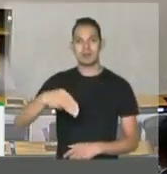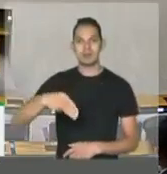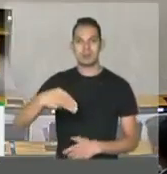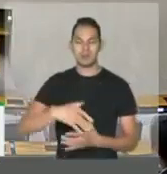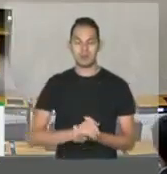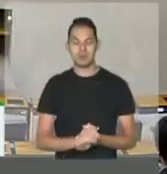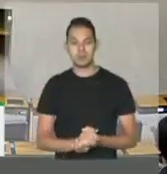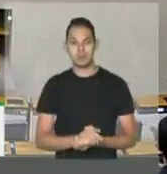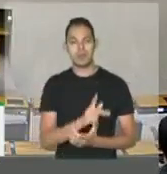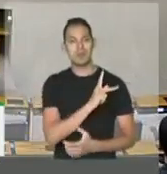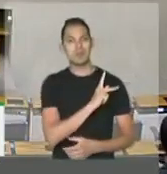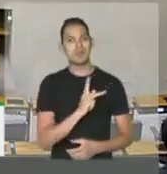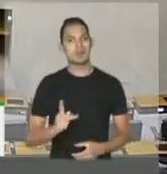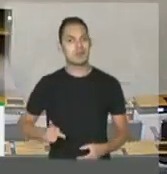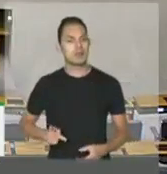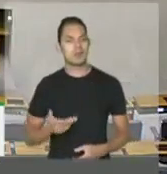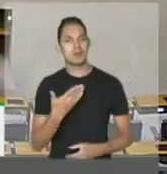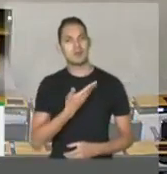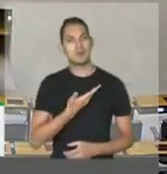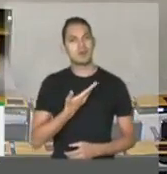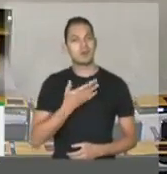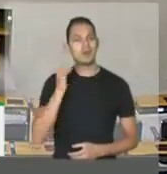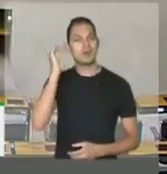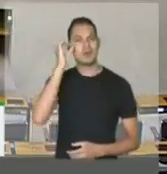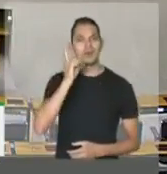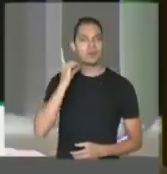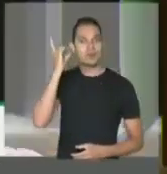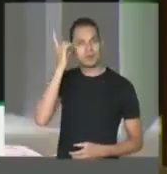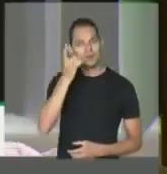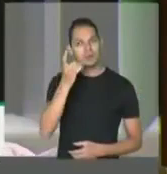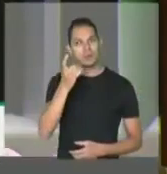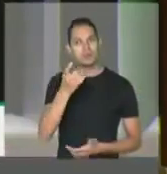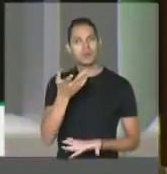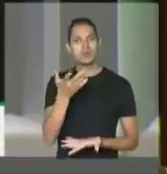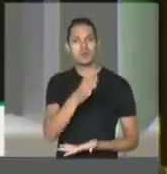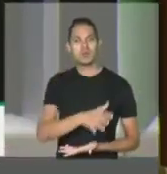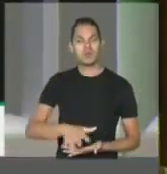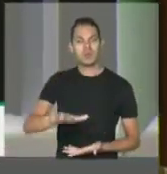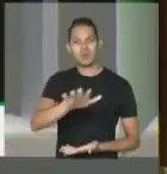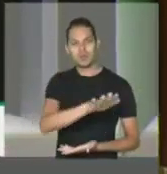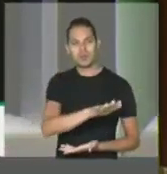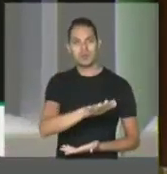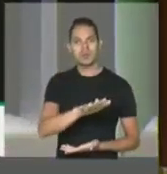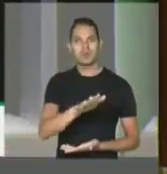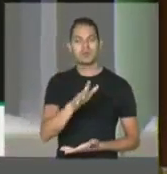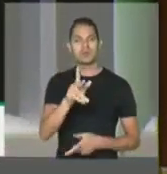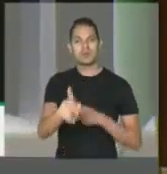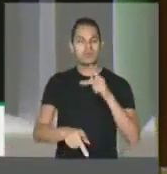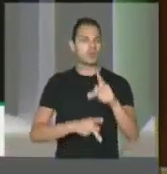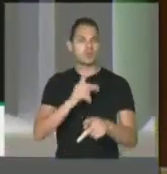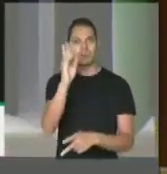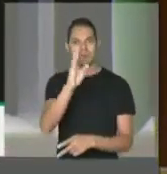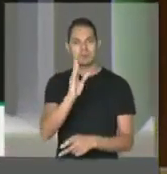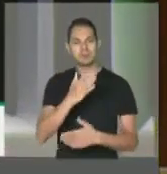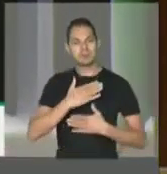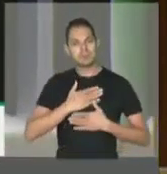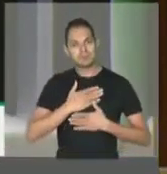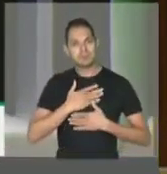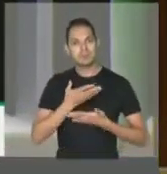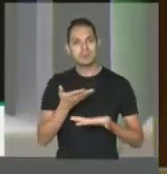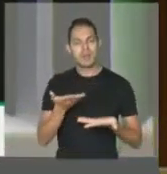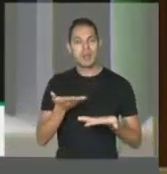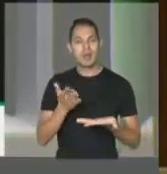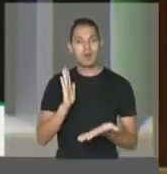Senhor presidente, colega deputado Giovanni Cherini, colegas parlamentares, estimado povo brasileiro,